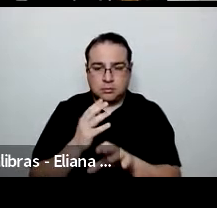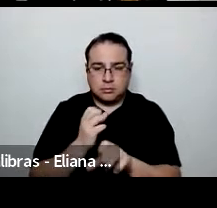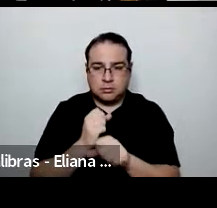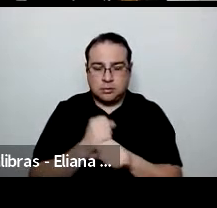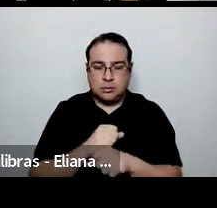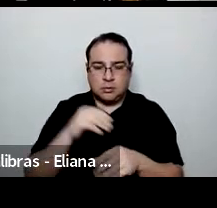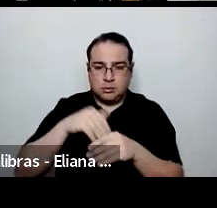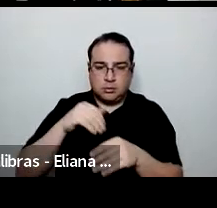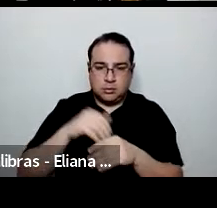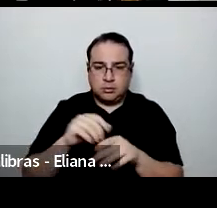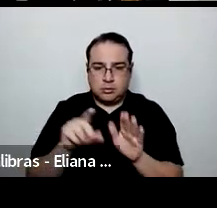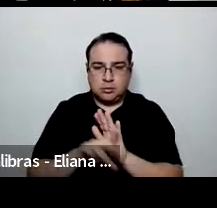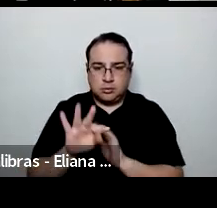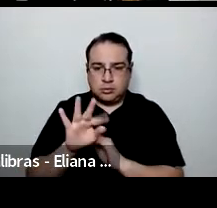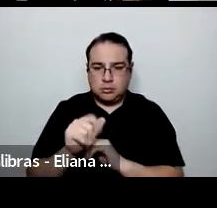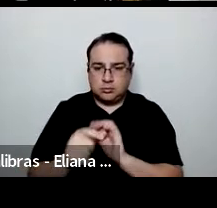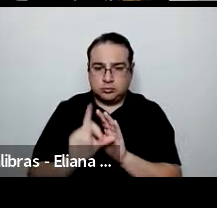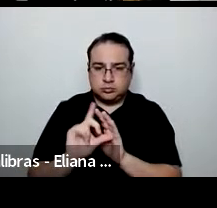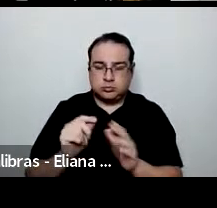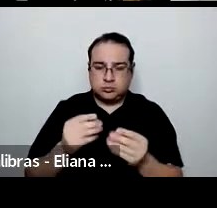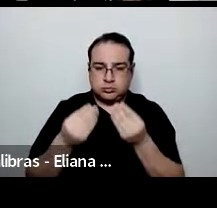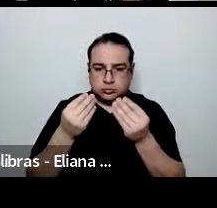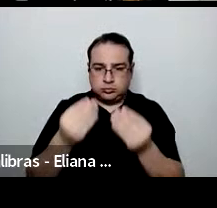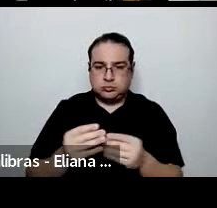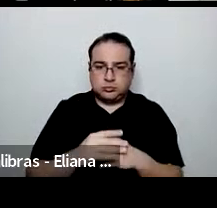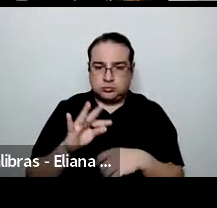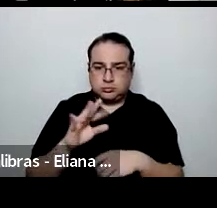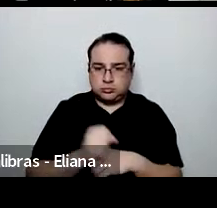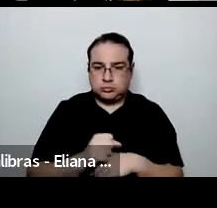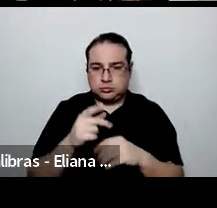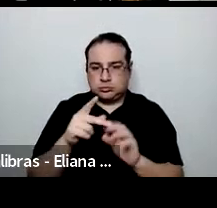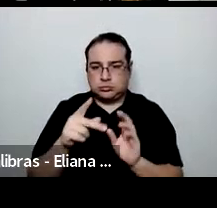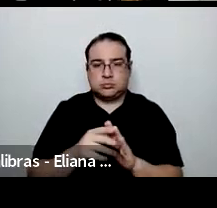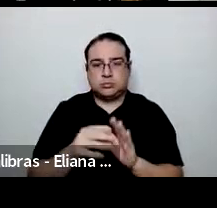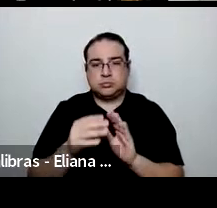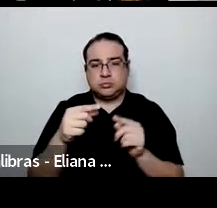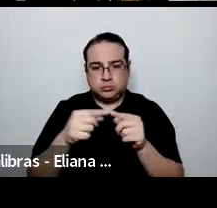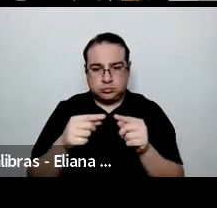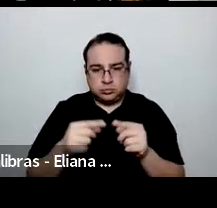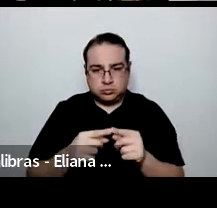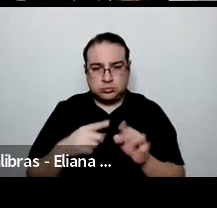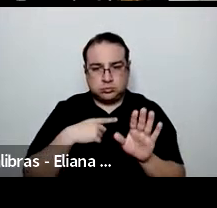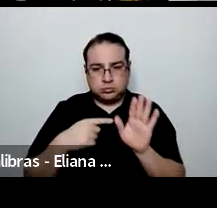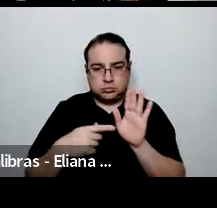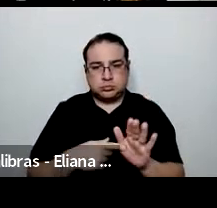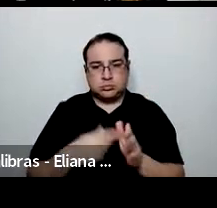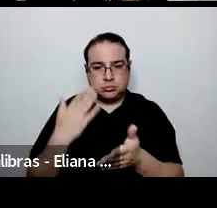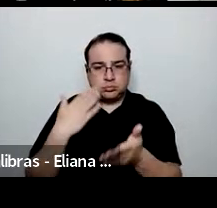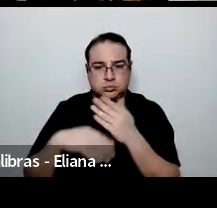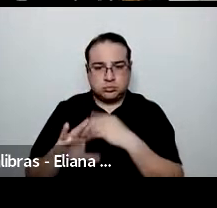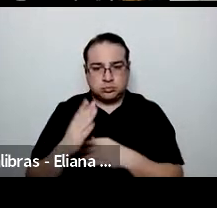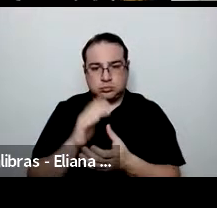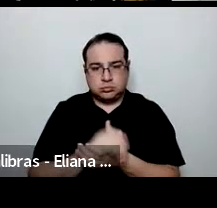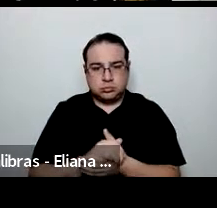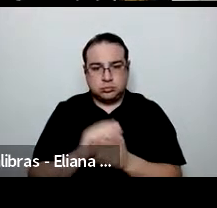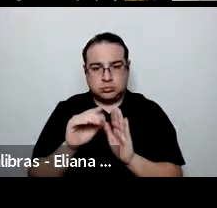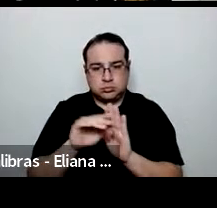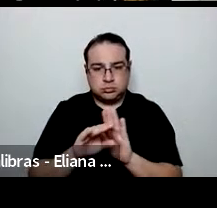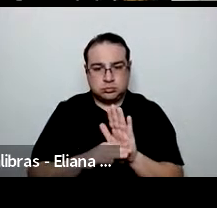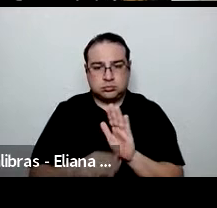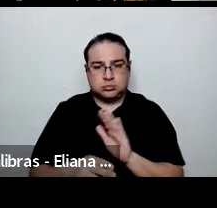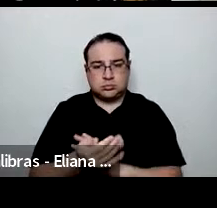eleitorais realizados em data anterior à entrega da prestação de contas parcial mas não informado sair para